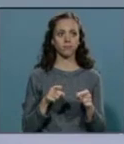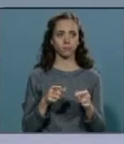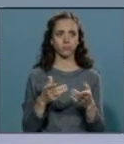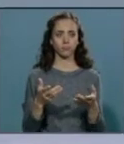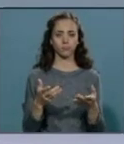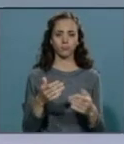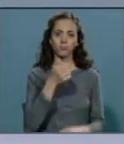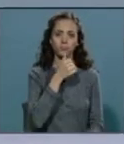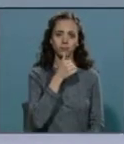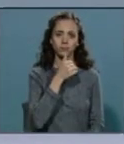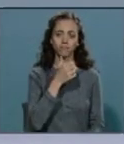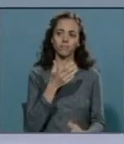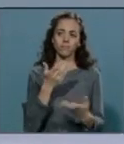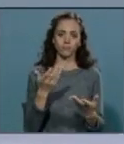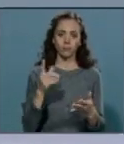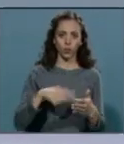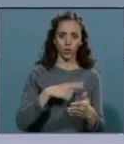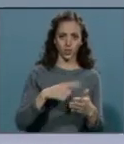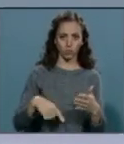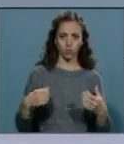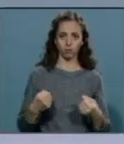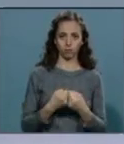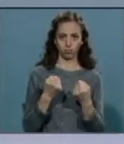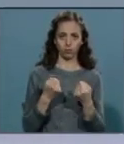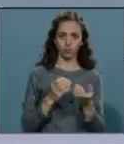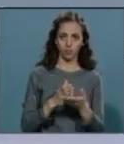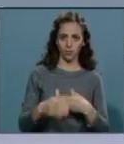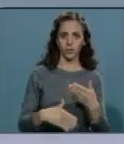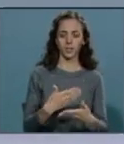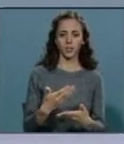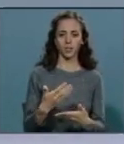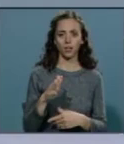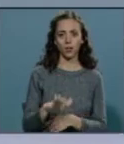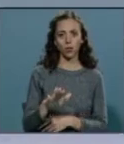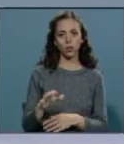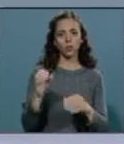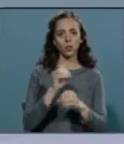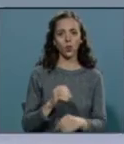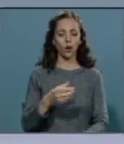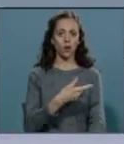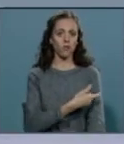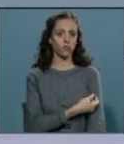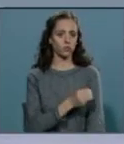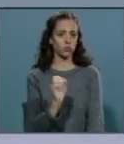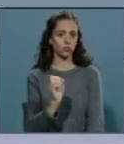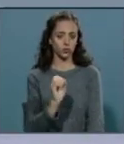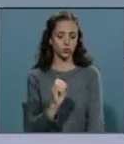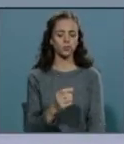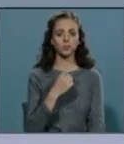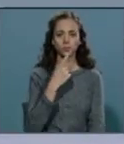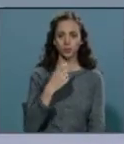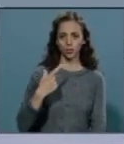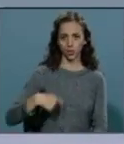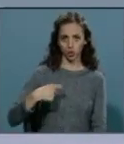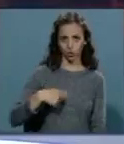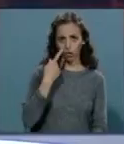que terminaria um diante o cancelamento das condições manter-se-ão enquanto não houver vacina para o nacional